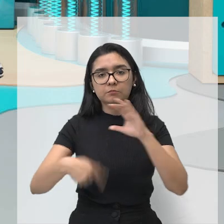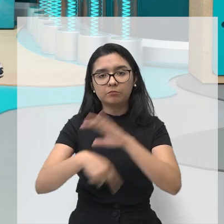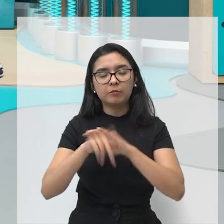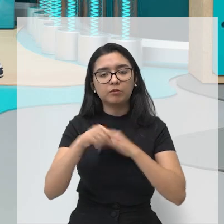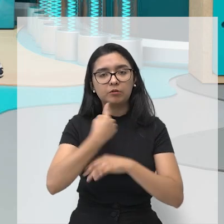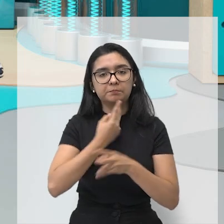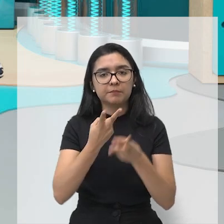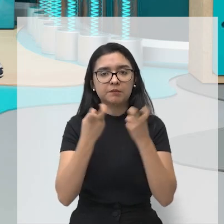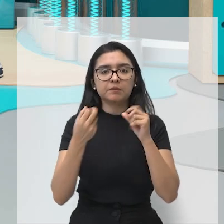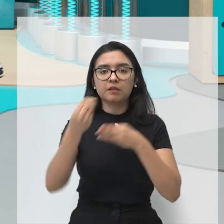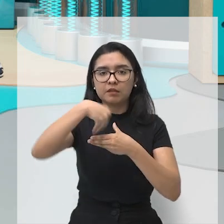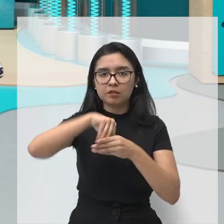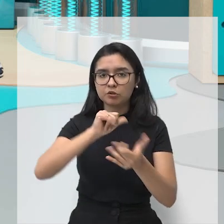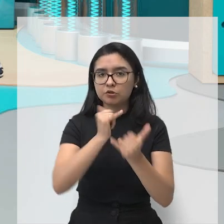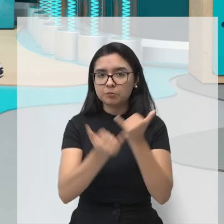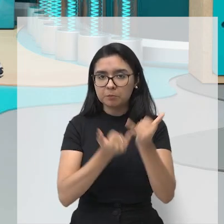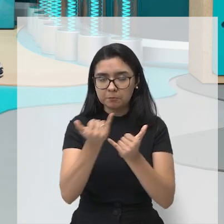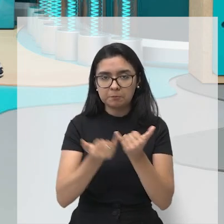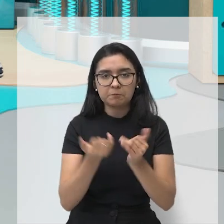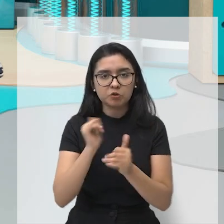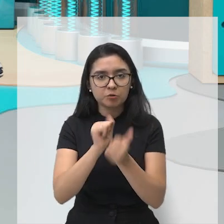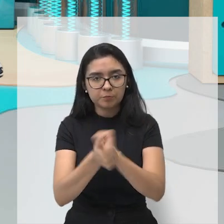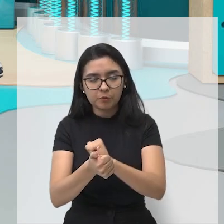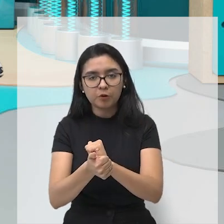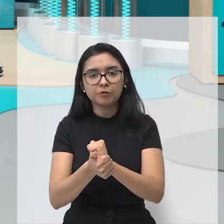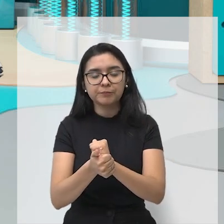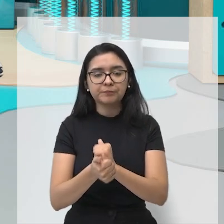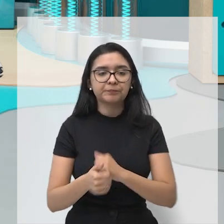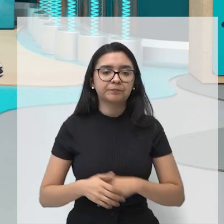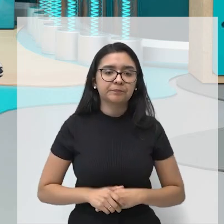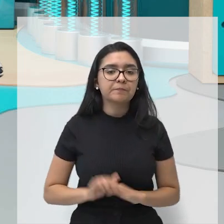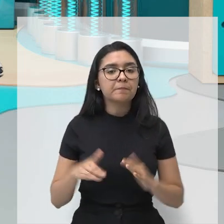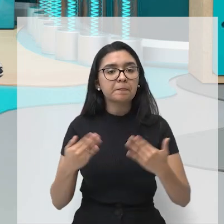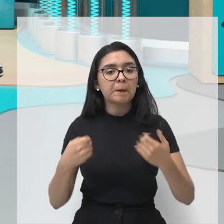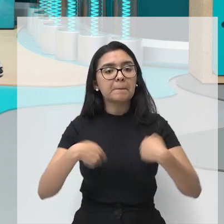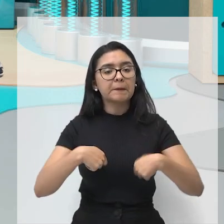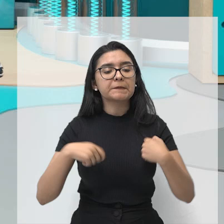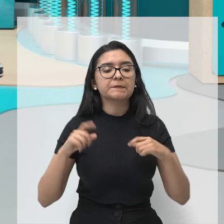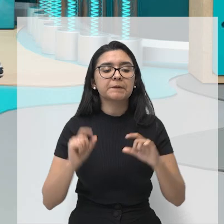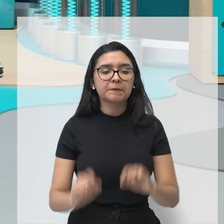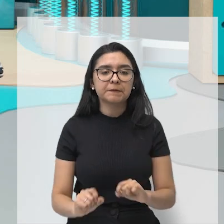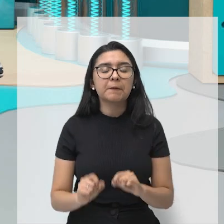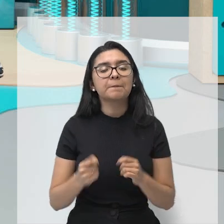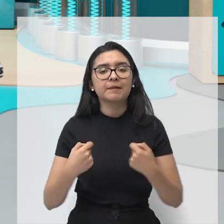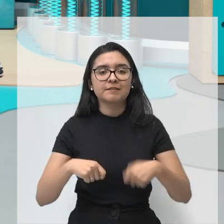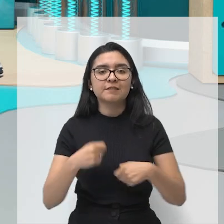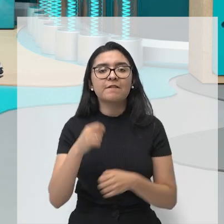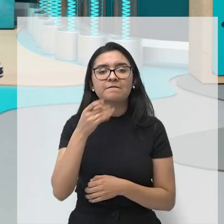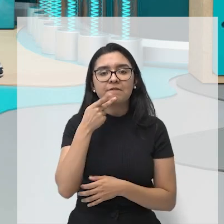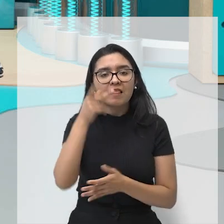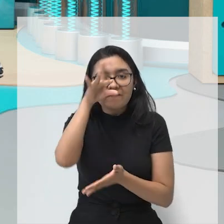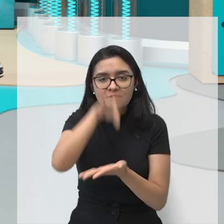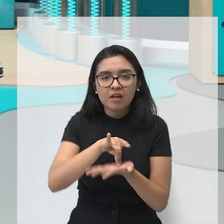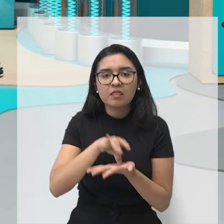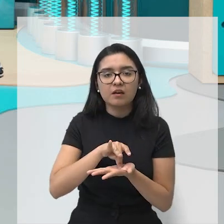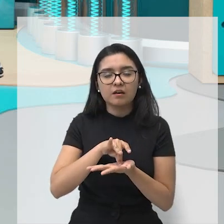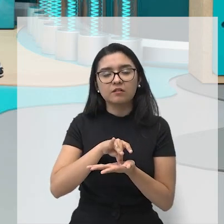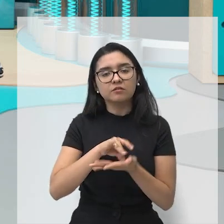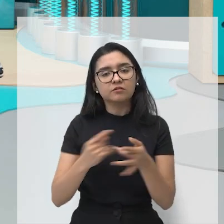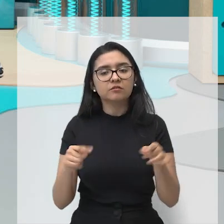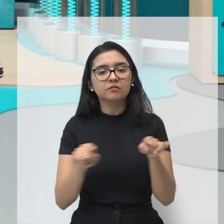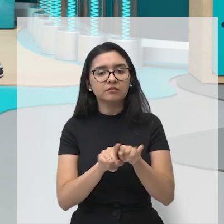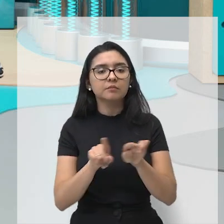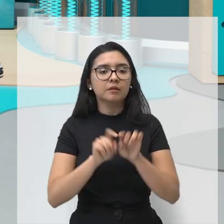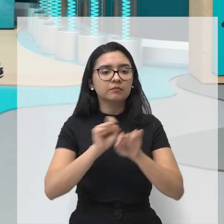gente percebe dentro desse esporte, dentro desse jogo. Olha só, é necessário a honestidade, a hombridade,